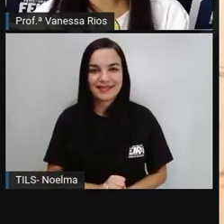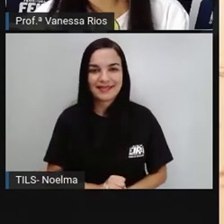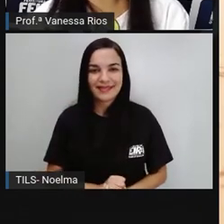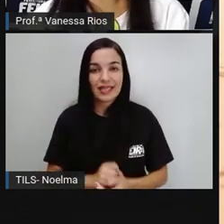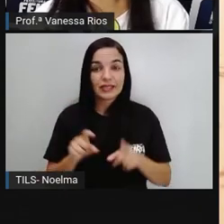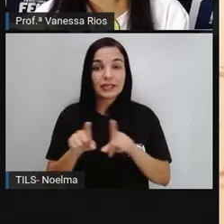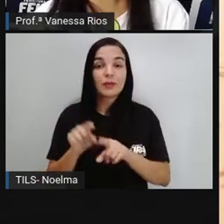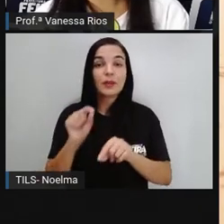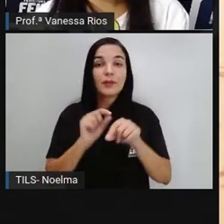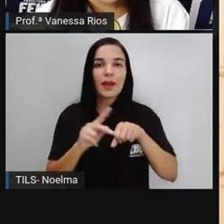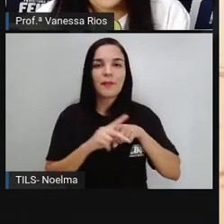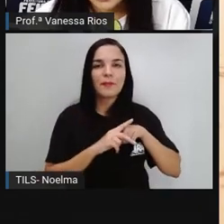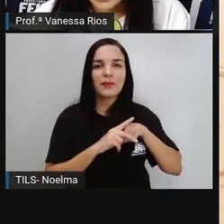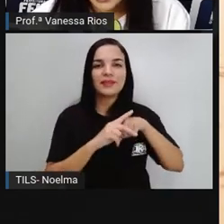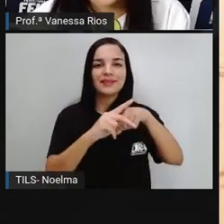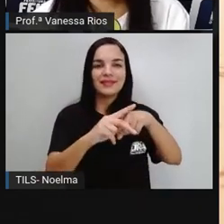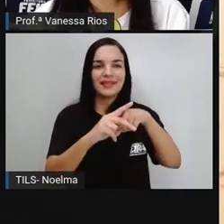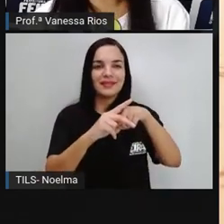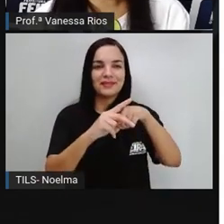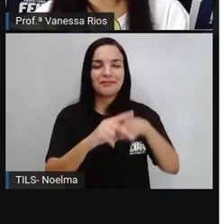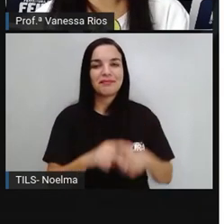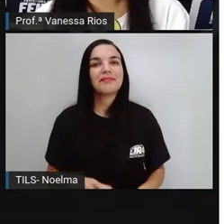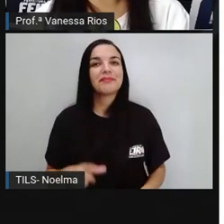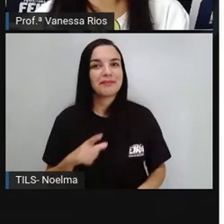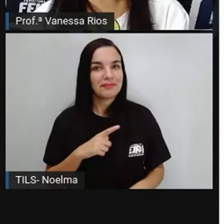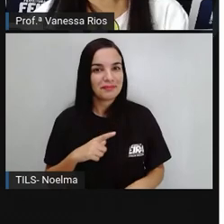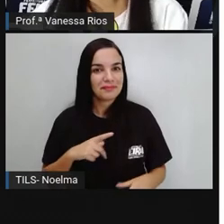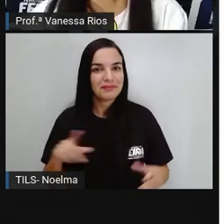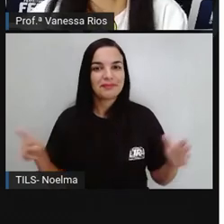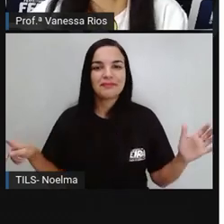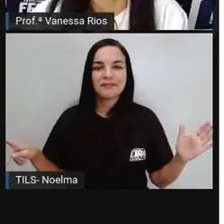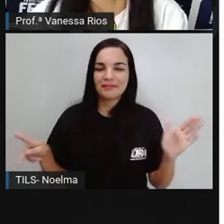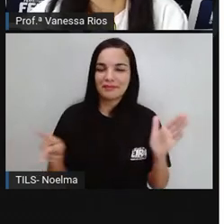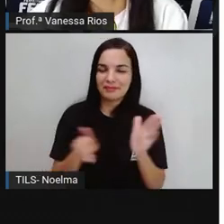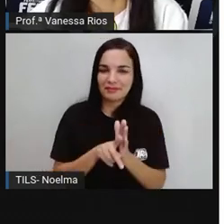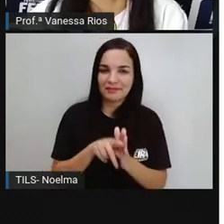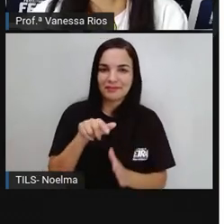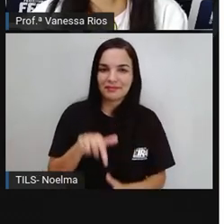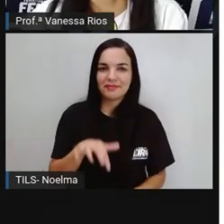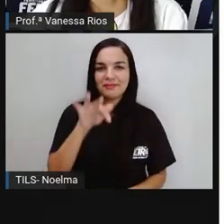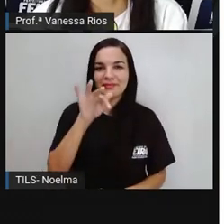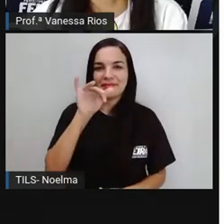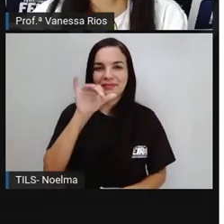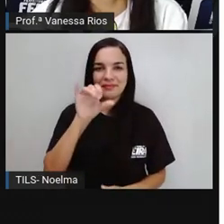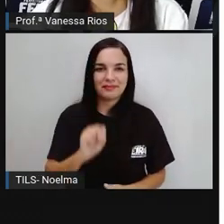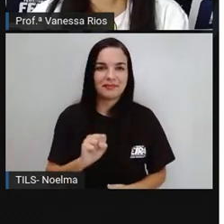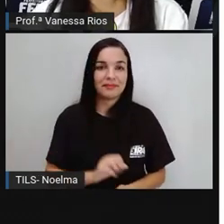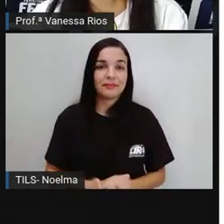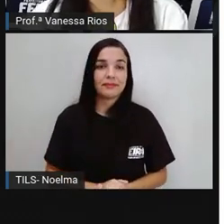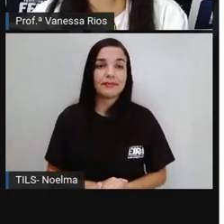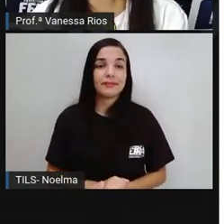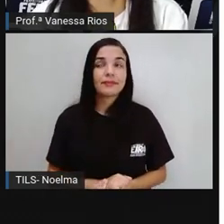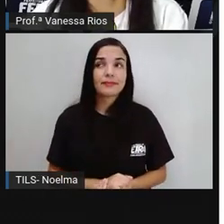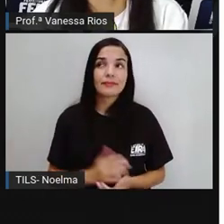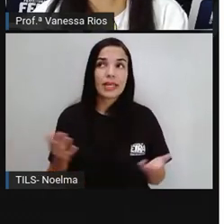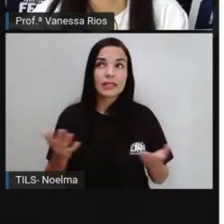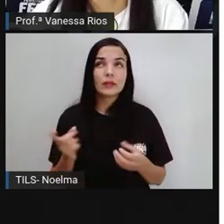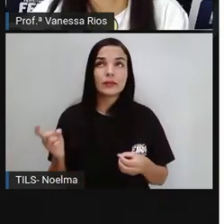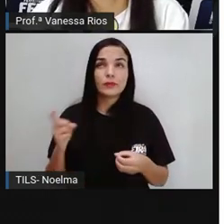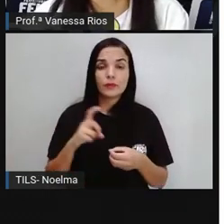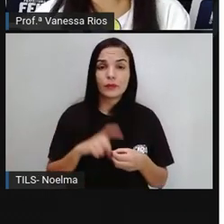E temos também a poesia como um bem aí e material. E aí a Pró